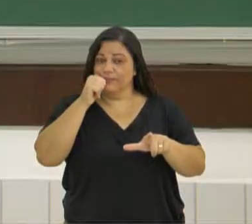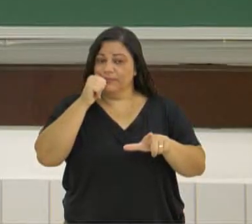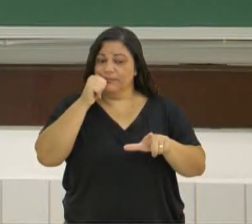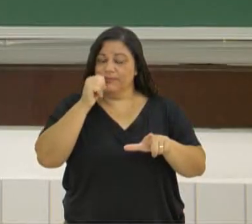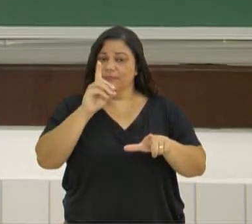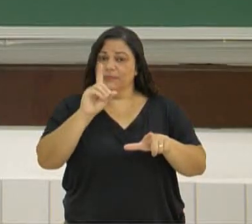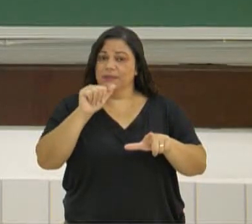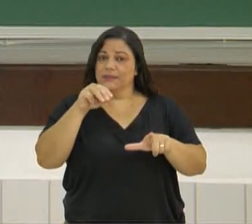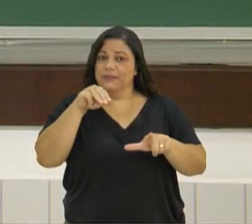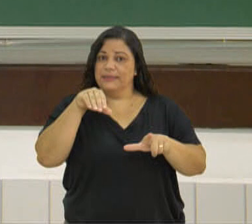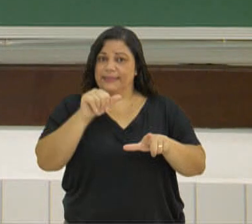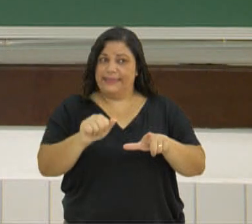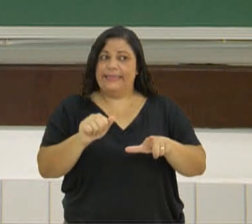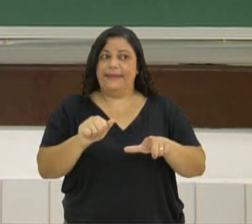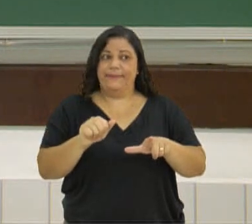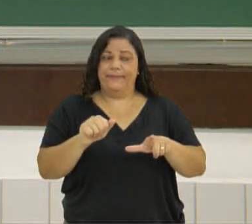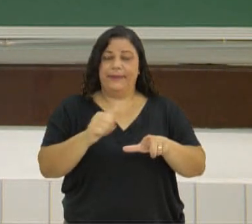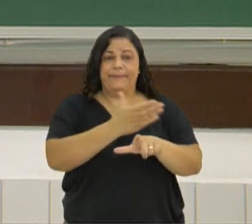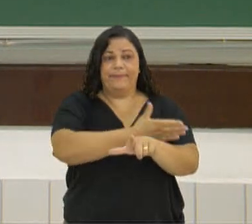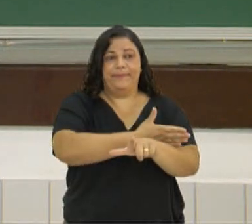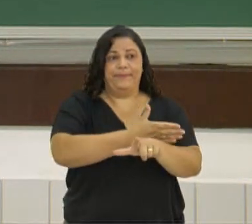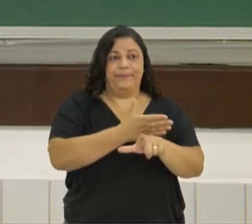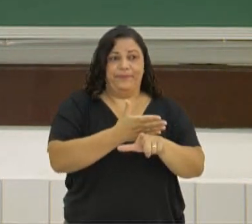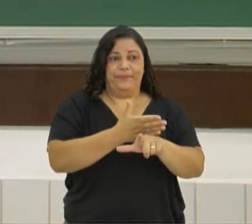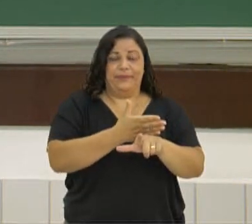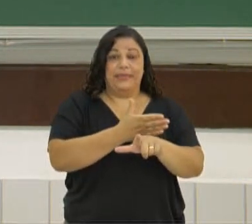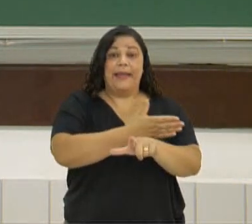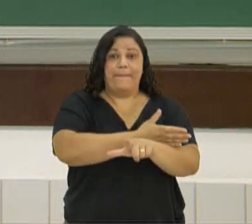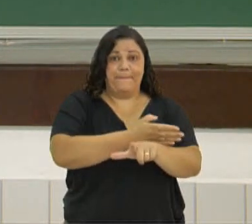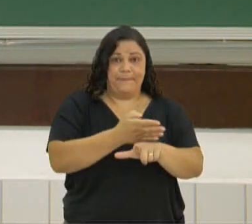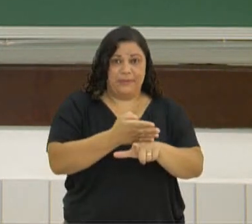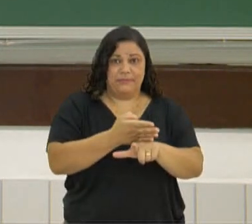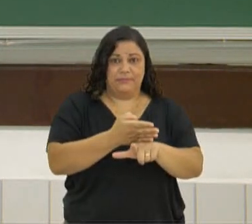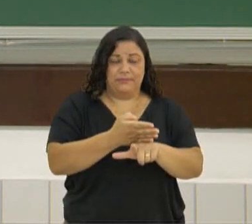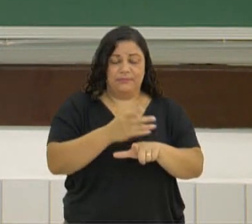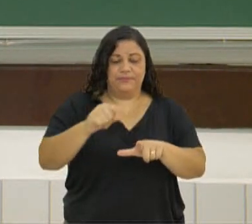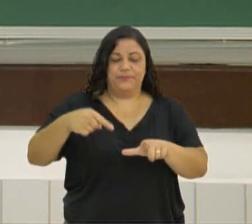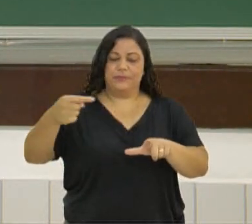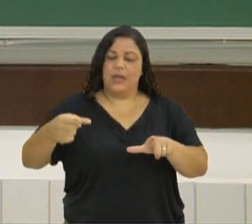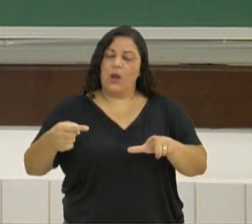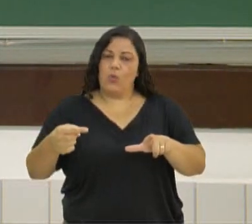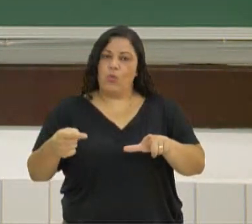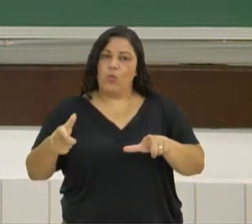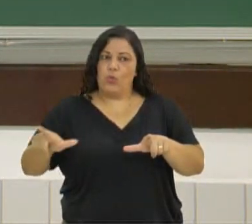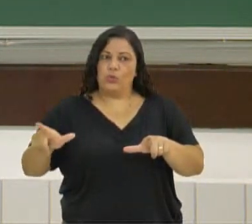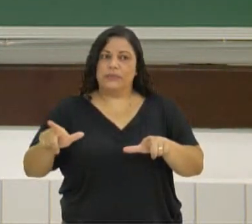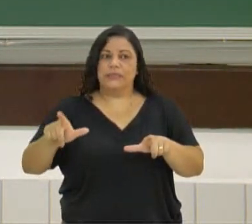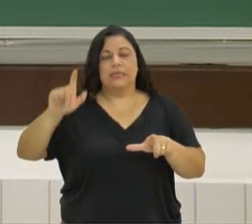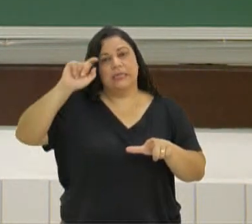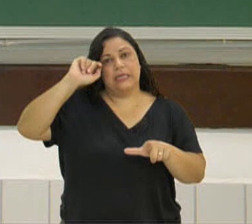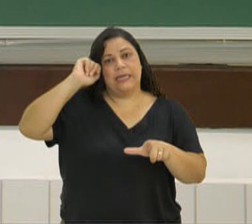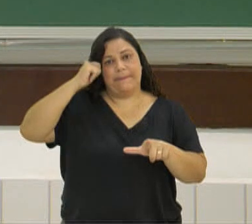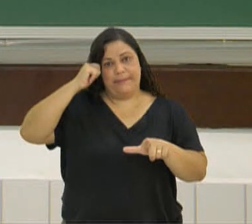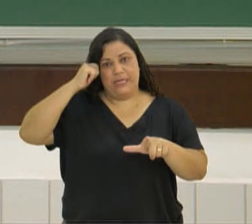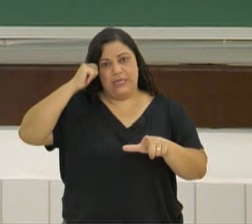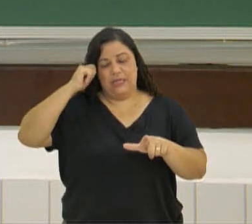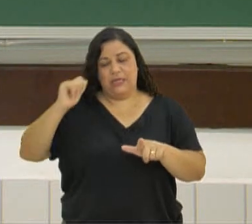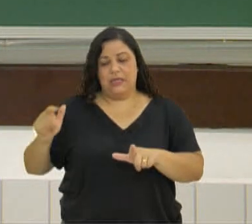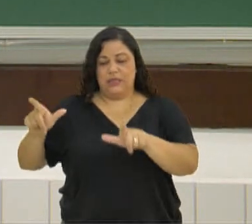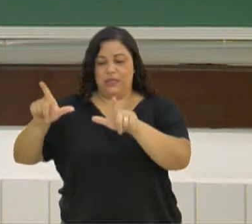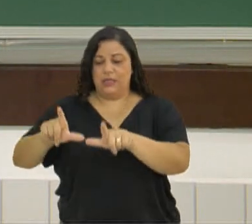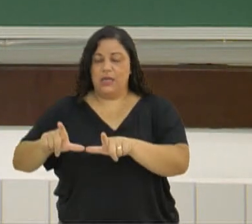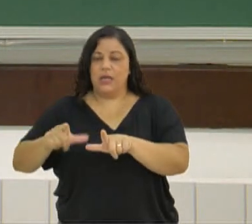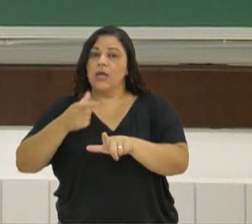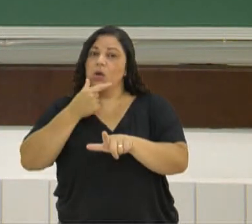ela na casa branca. E a última casa que sobrou foi a casa preta, onde vai o rei.